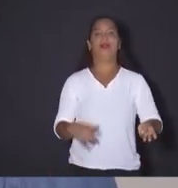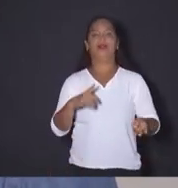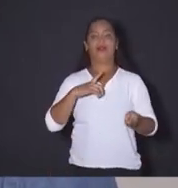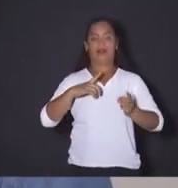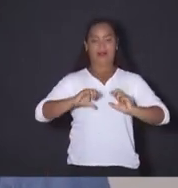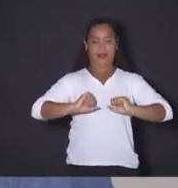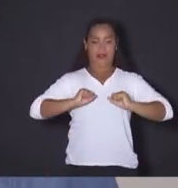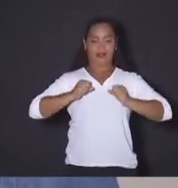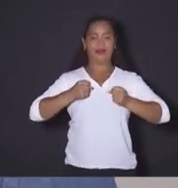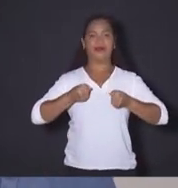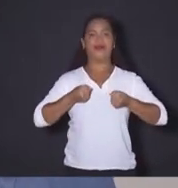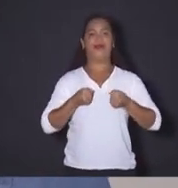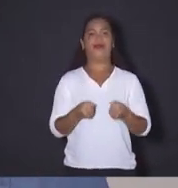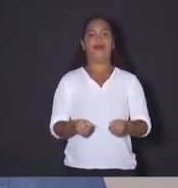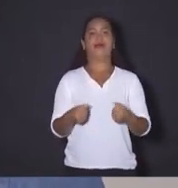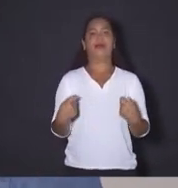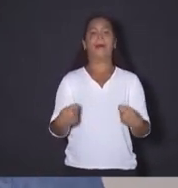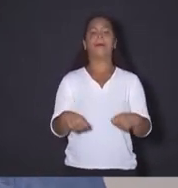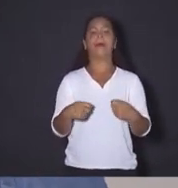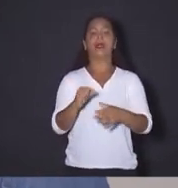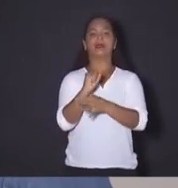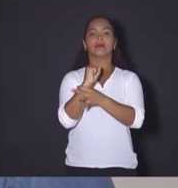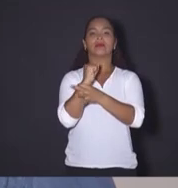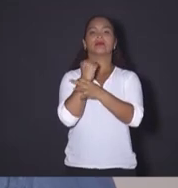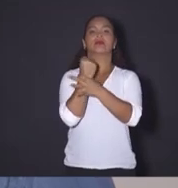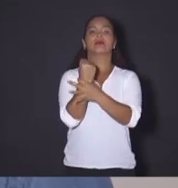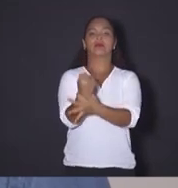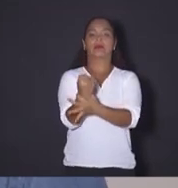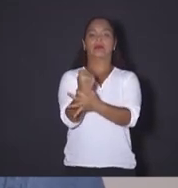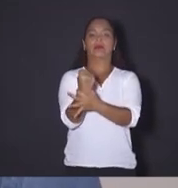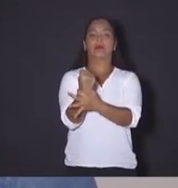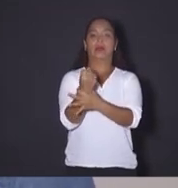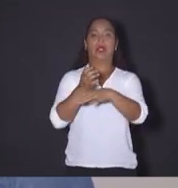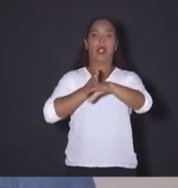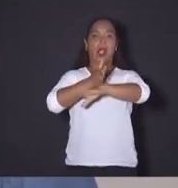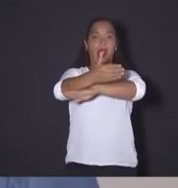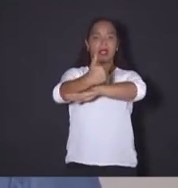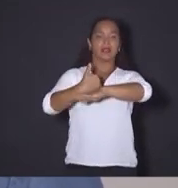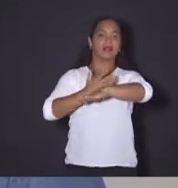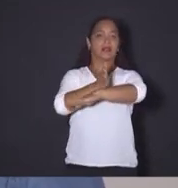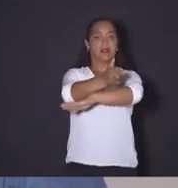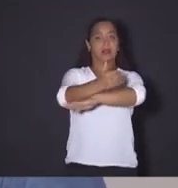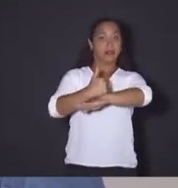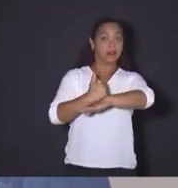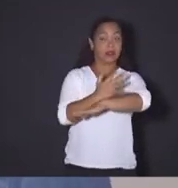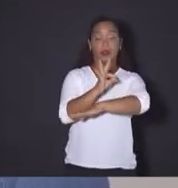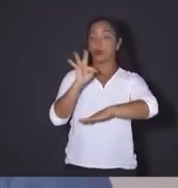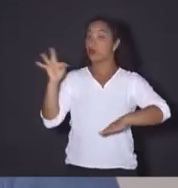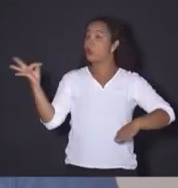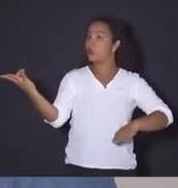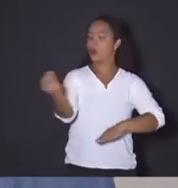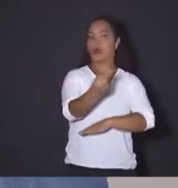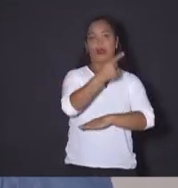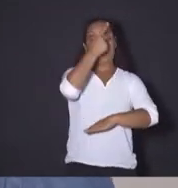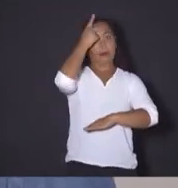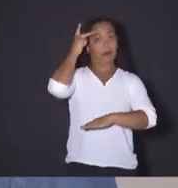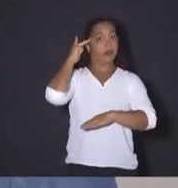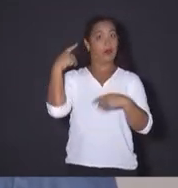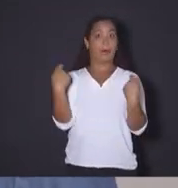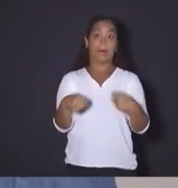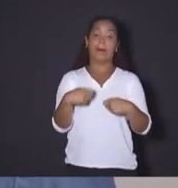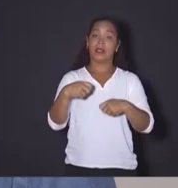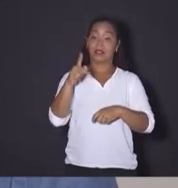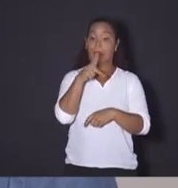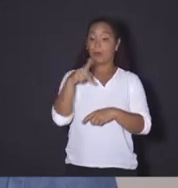esforço que é de garantir a universalização seja garantir acesso de todas as escolas e para isso vamos precisar de mais